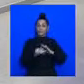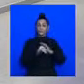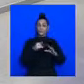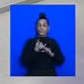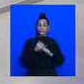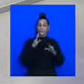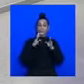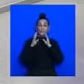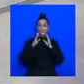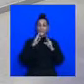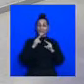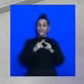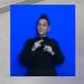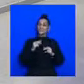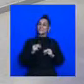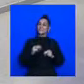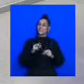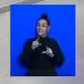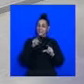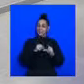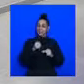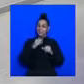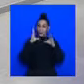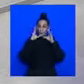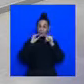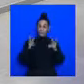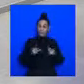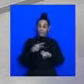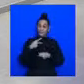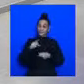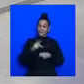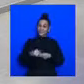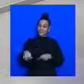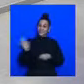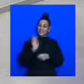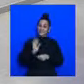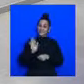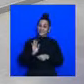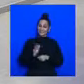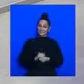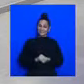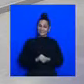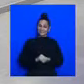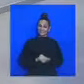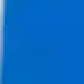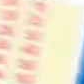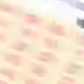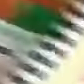Facebook e do YouTube da Caixa e da Rede TV. Uma ótima noite para você e até mais.